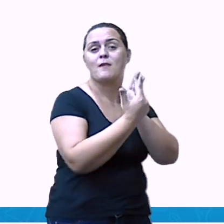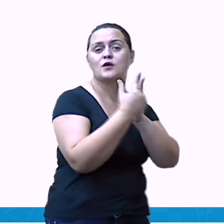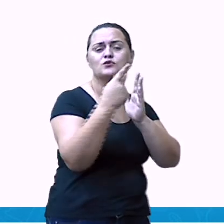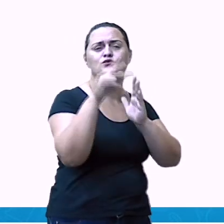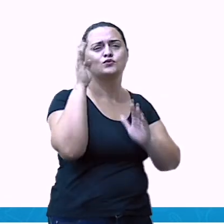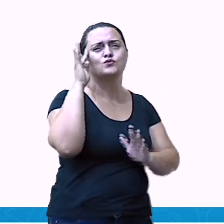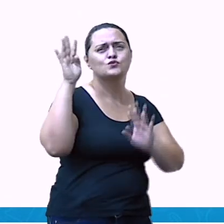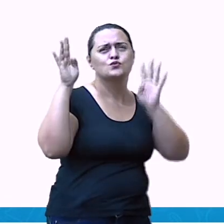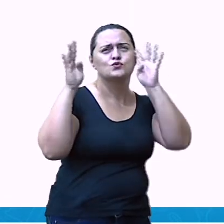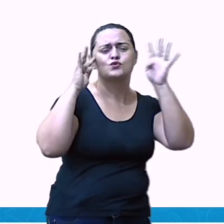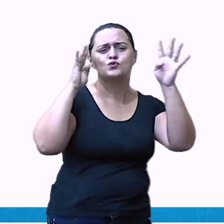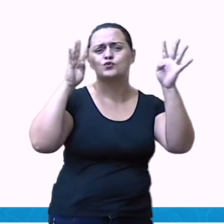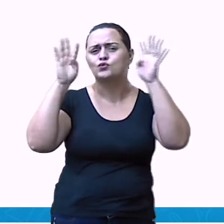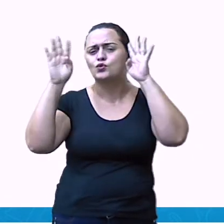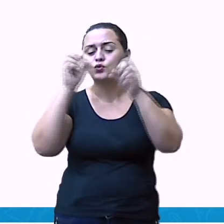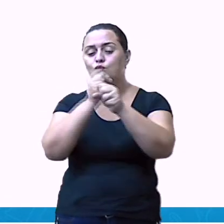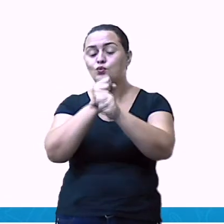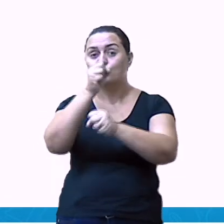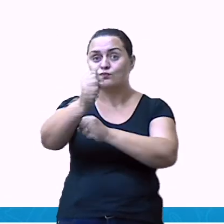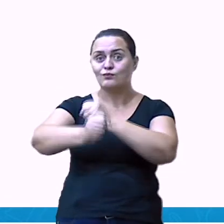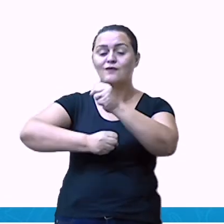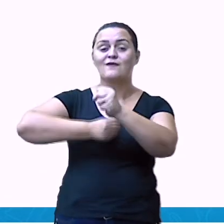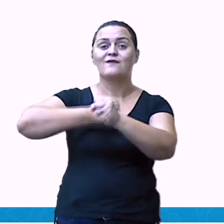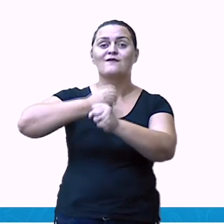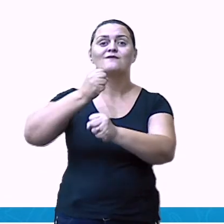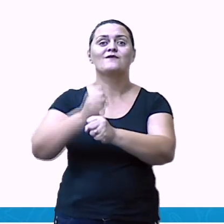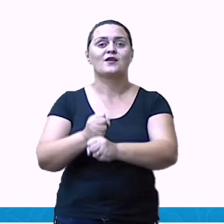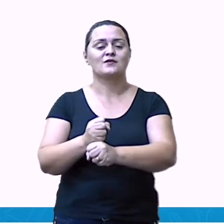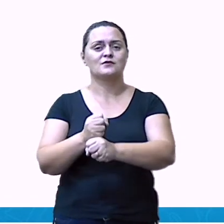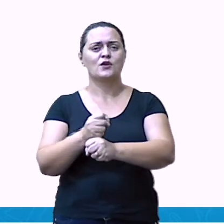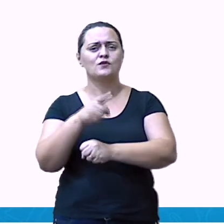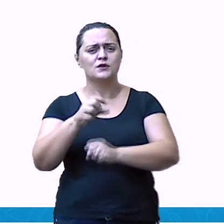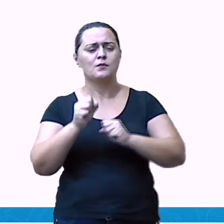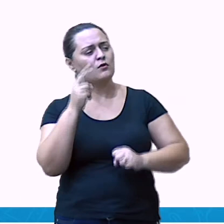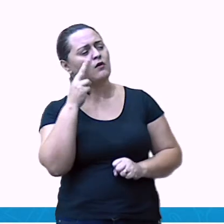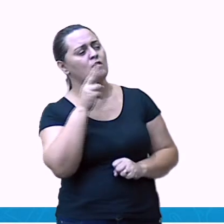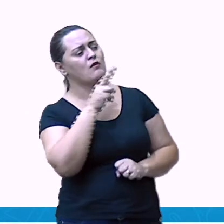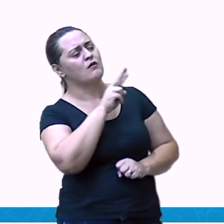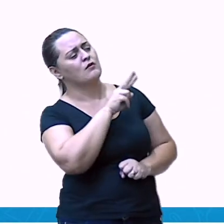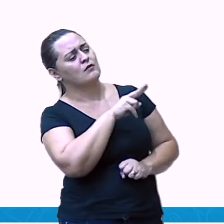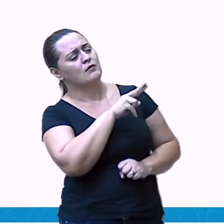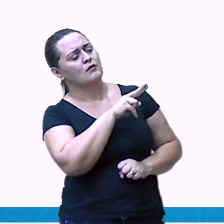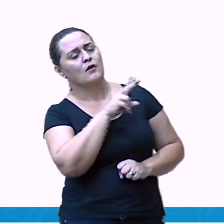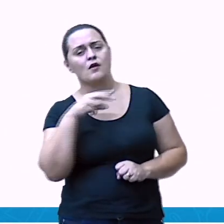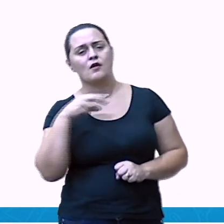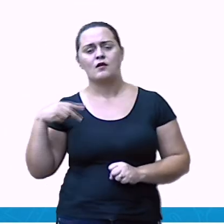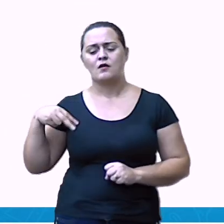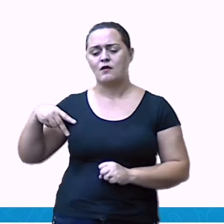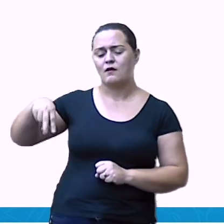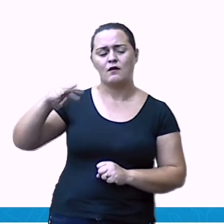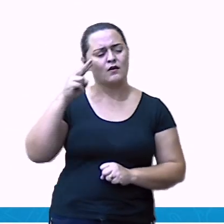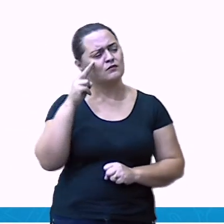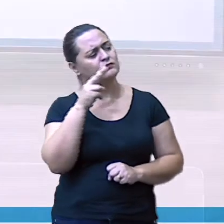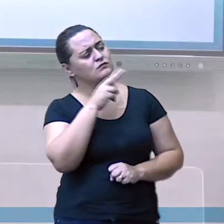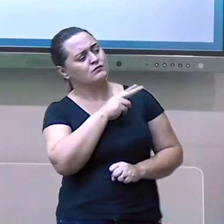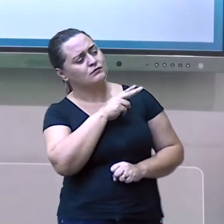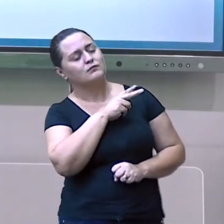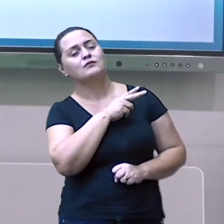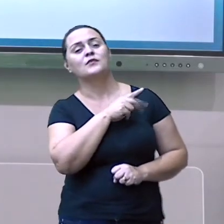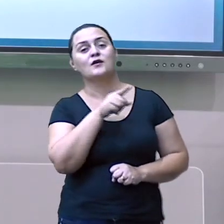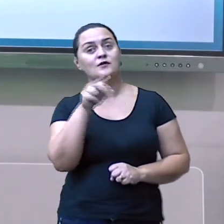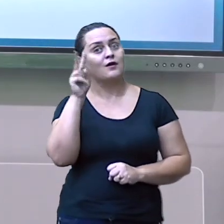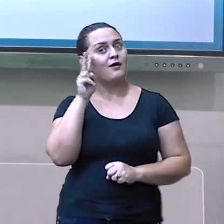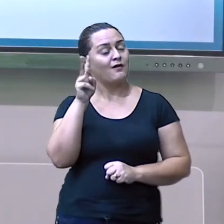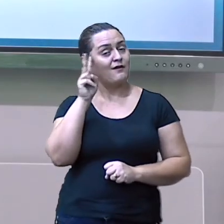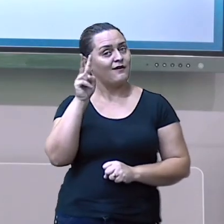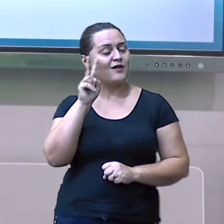ano. Deixe em um lugar pelo qual você passa todos os dias. Vamos aproveitar